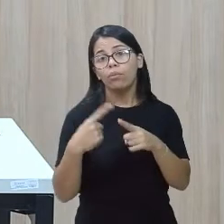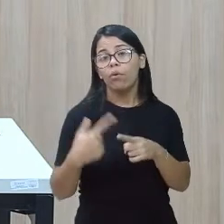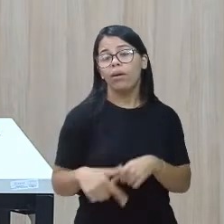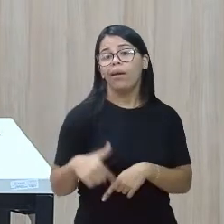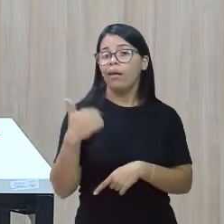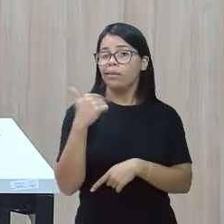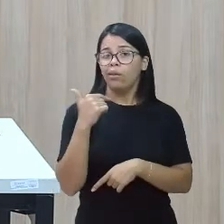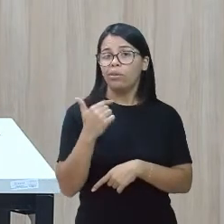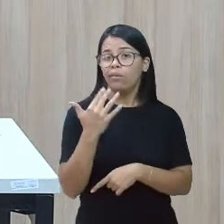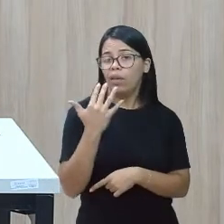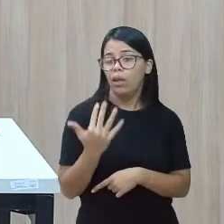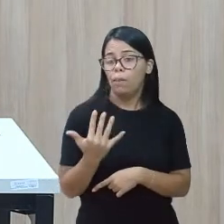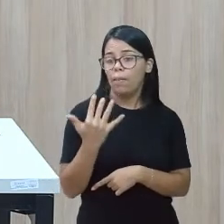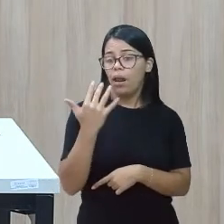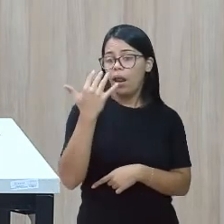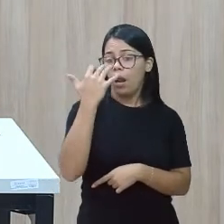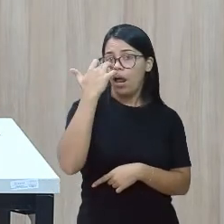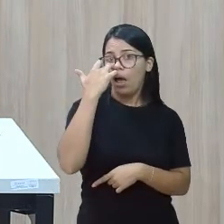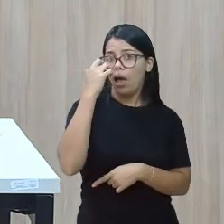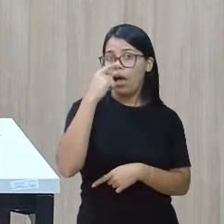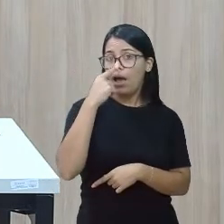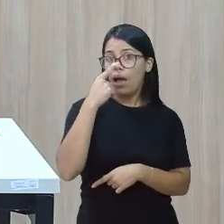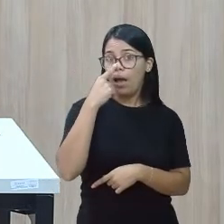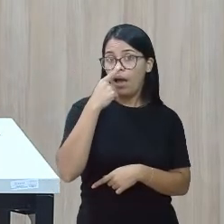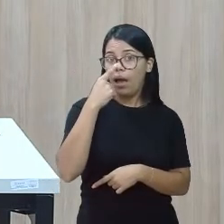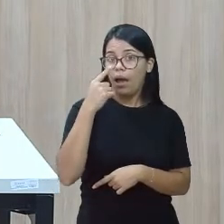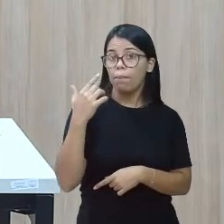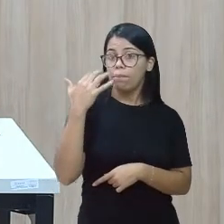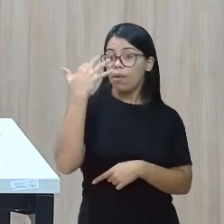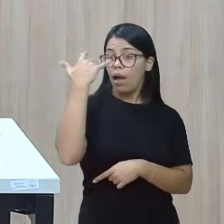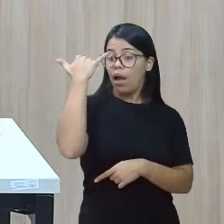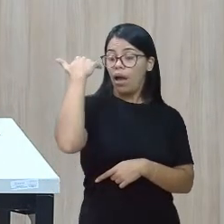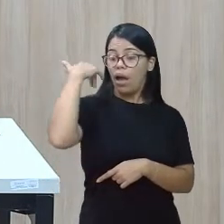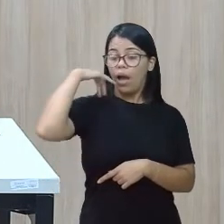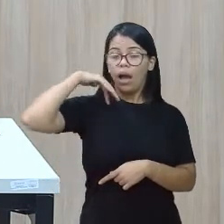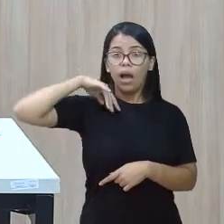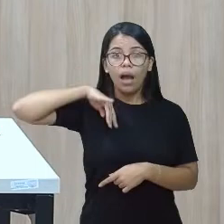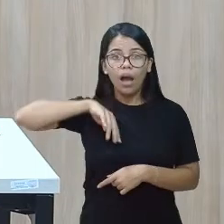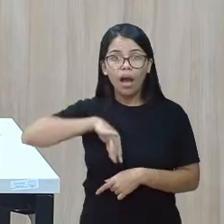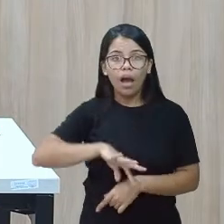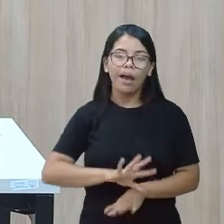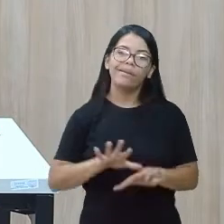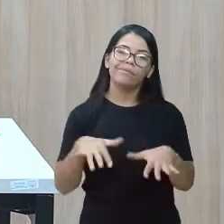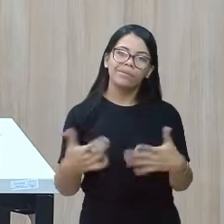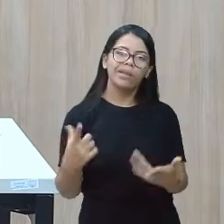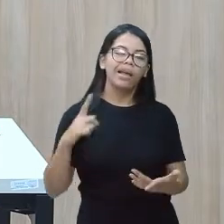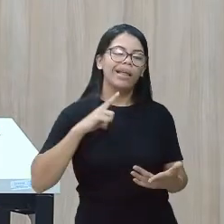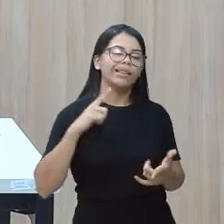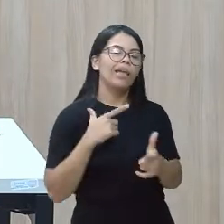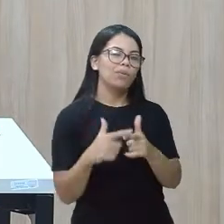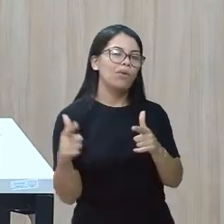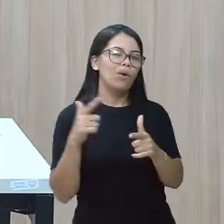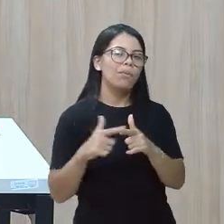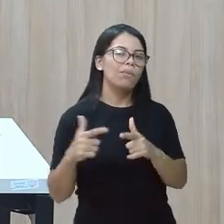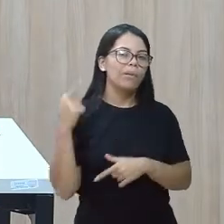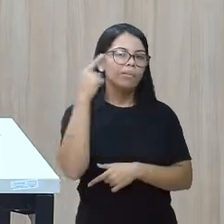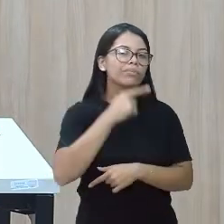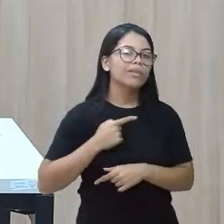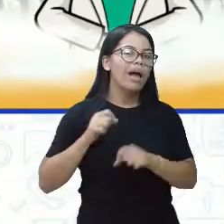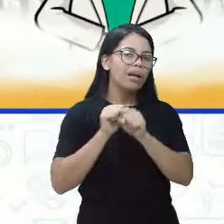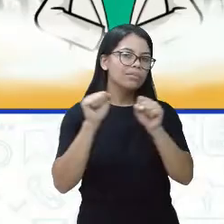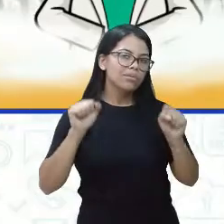essa filtração, não foi umedecido. E aí vão trazer algumas complicações nas vias aéreas. E, por